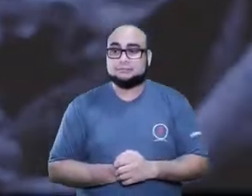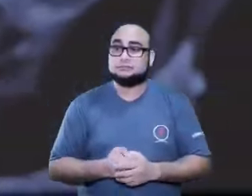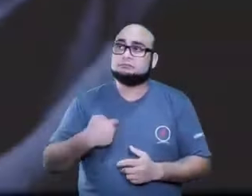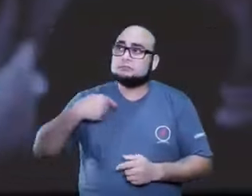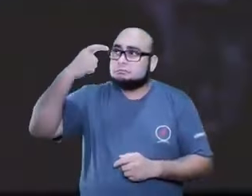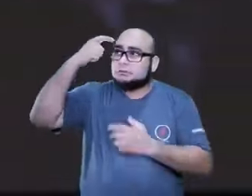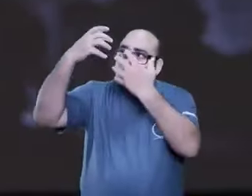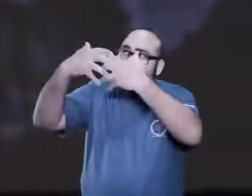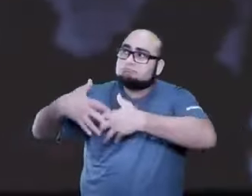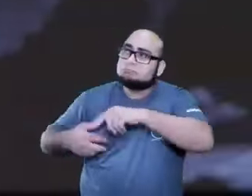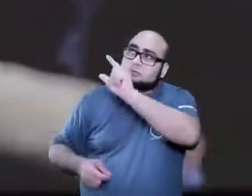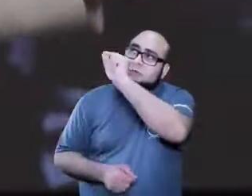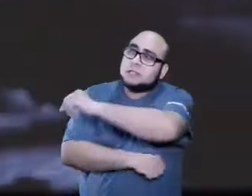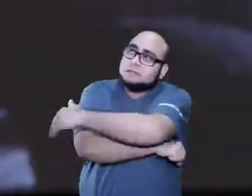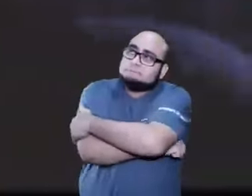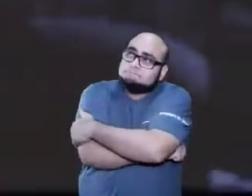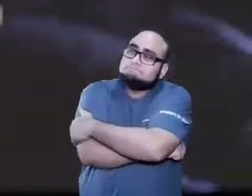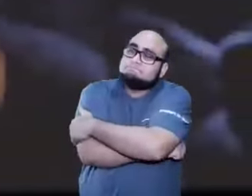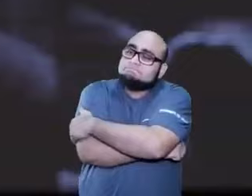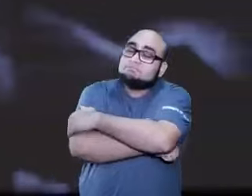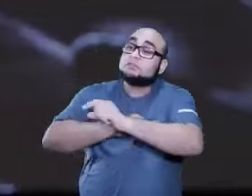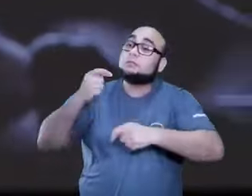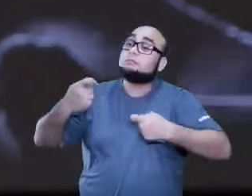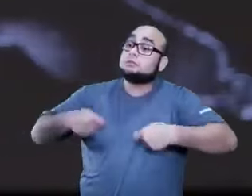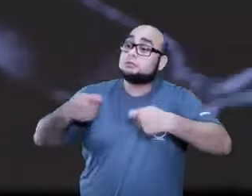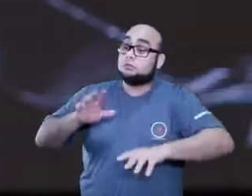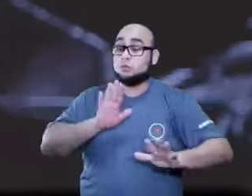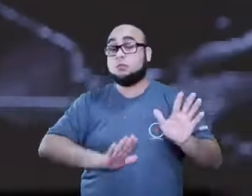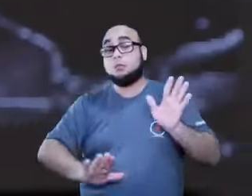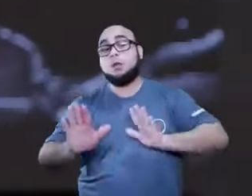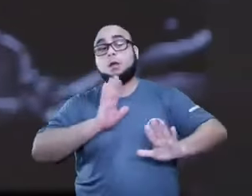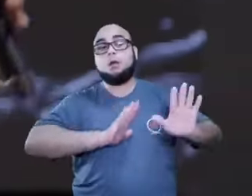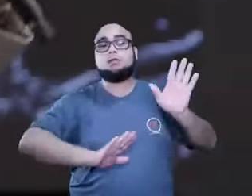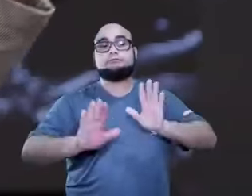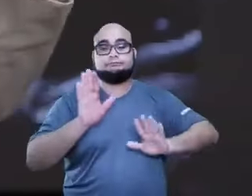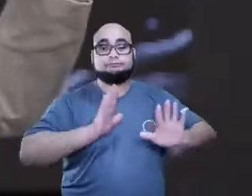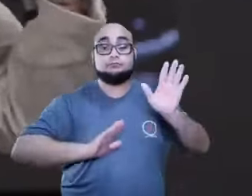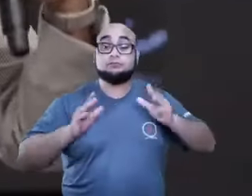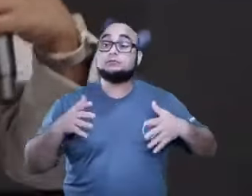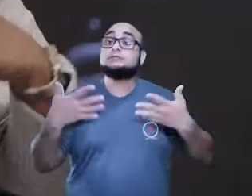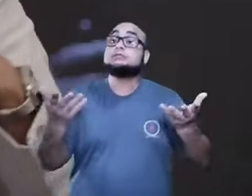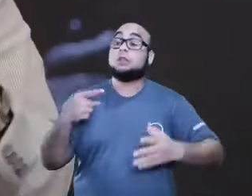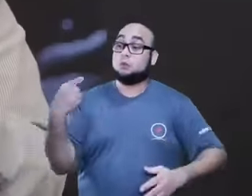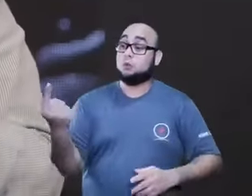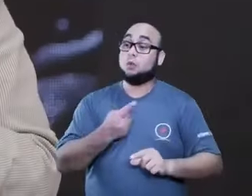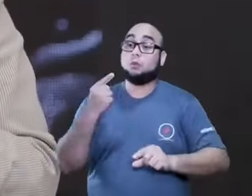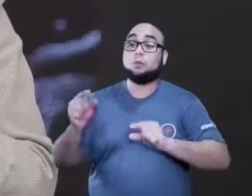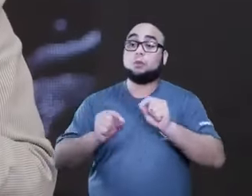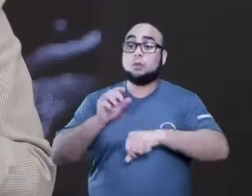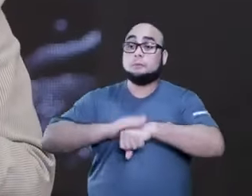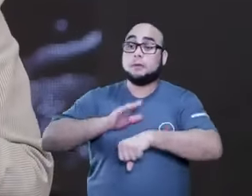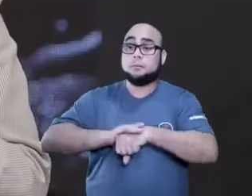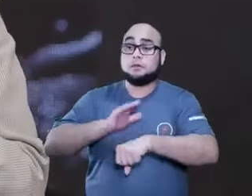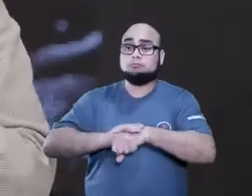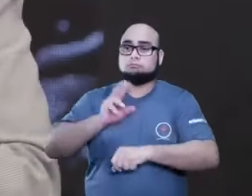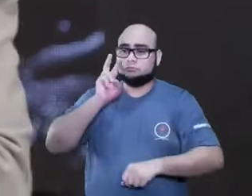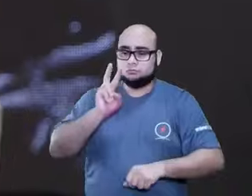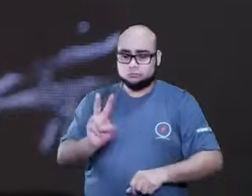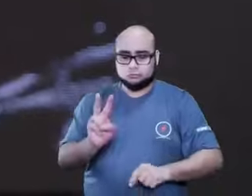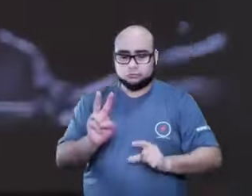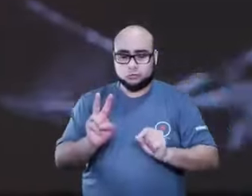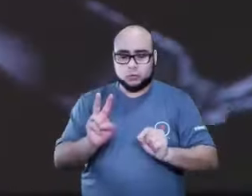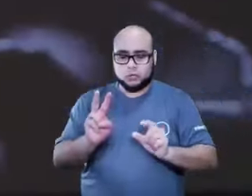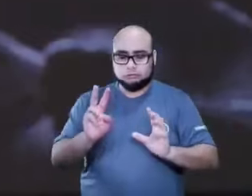pensando o cuidado que nós devemos ter quando nós nos avaliamos,